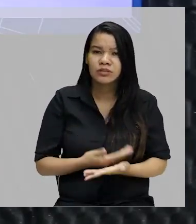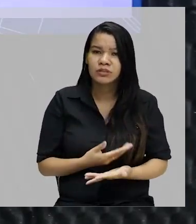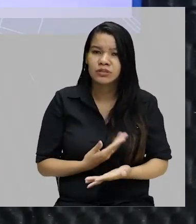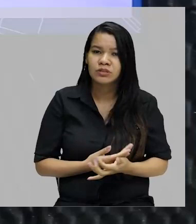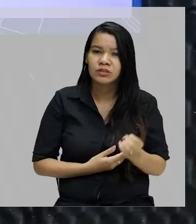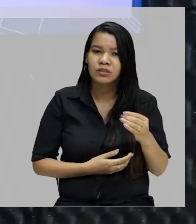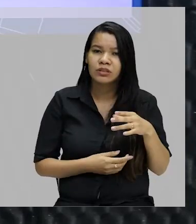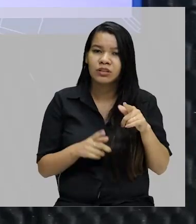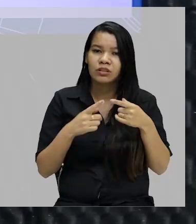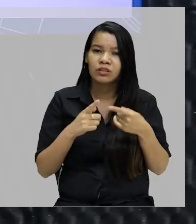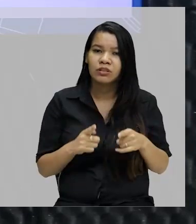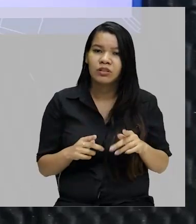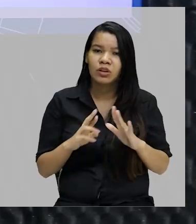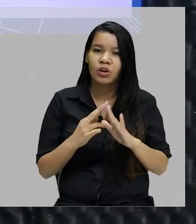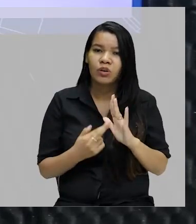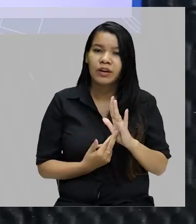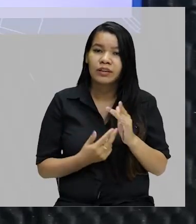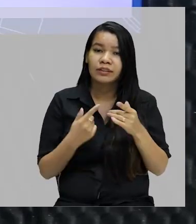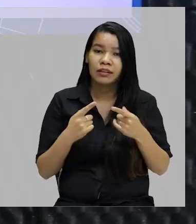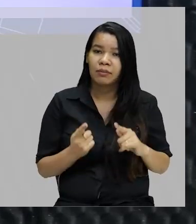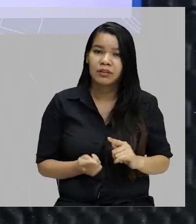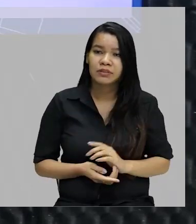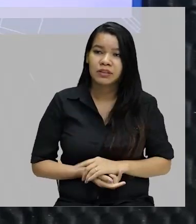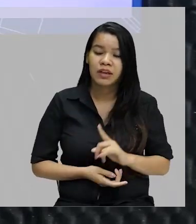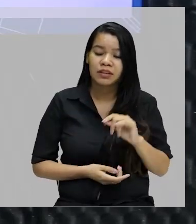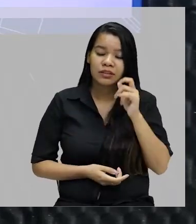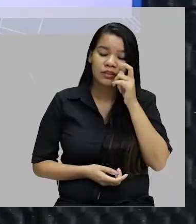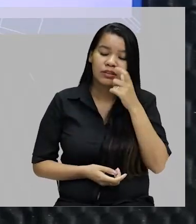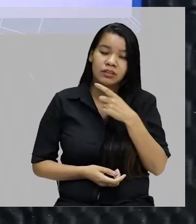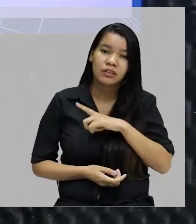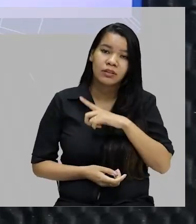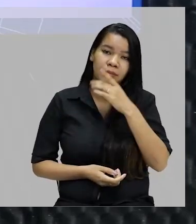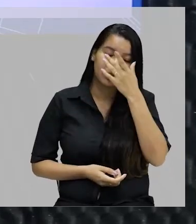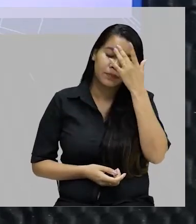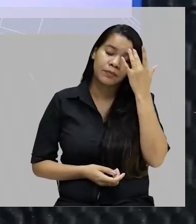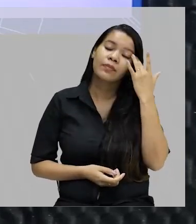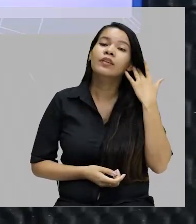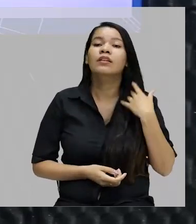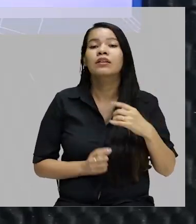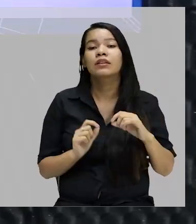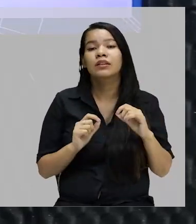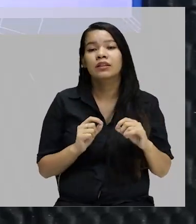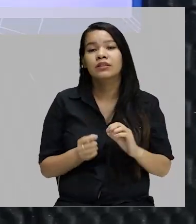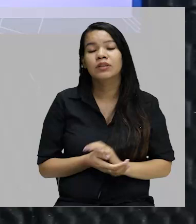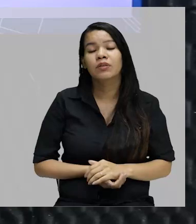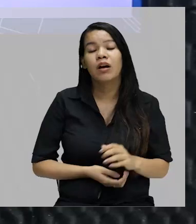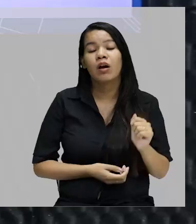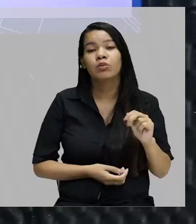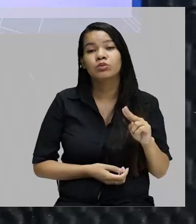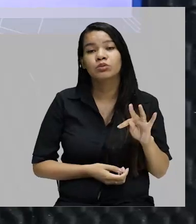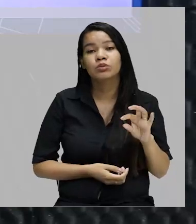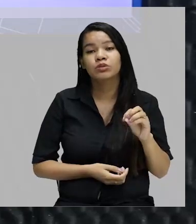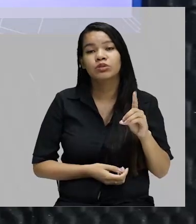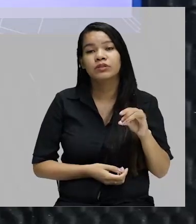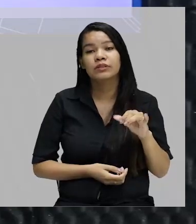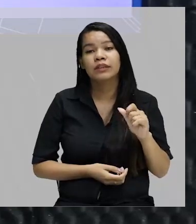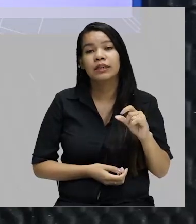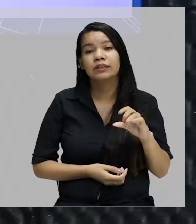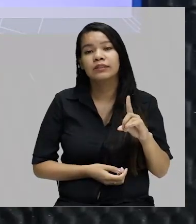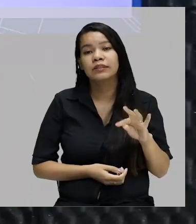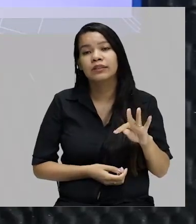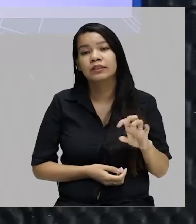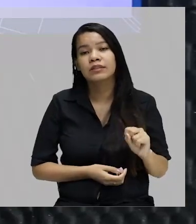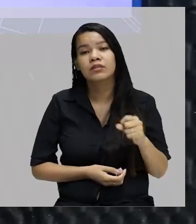norma gramatical. Isso é muito interessante. Muitas pessoas chamadas de autodidatas conseguem estudar,